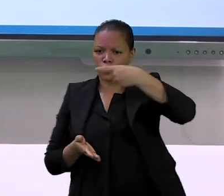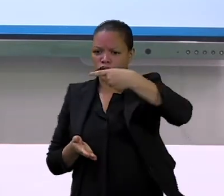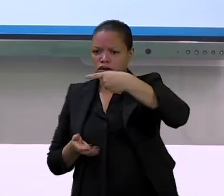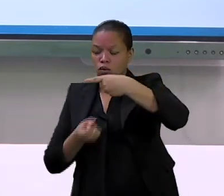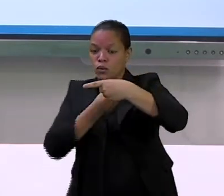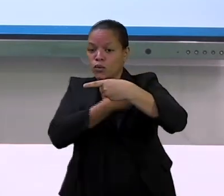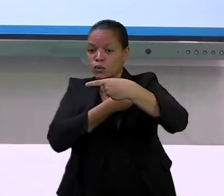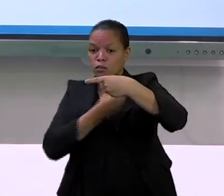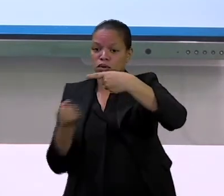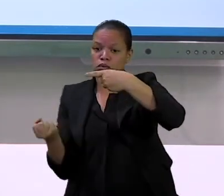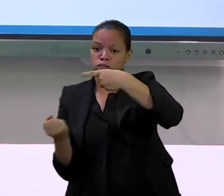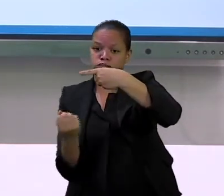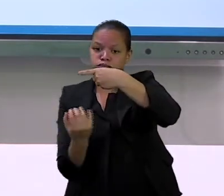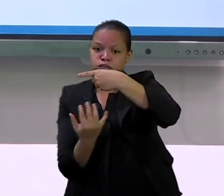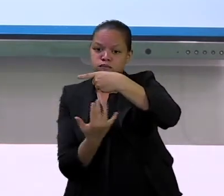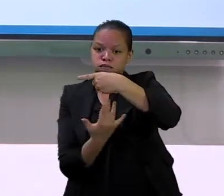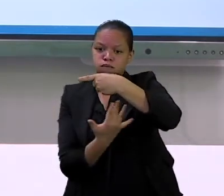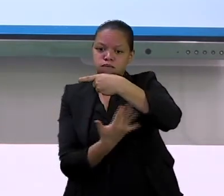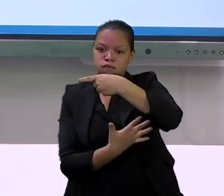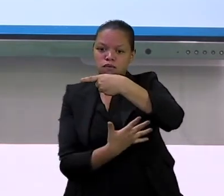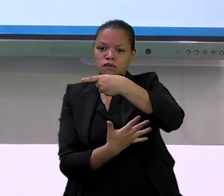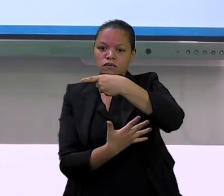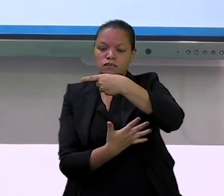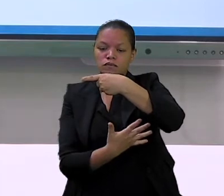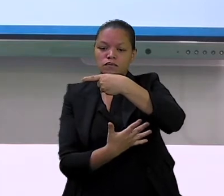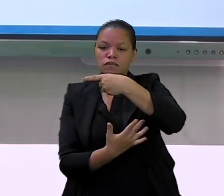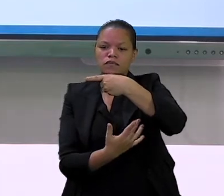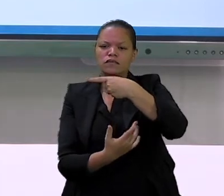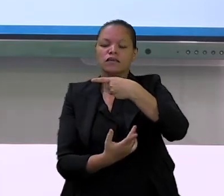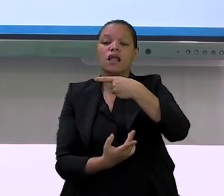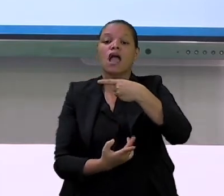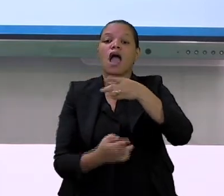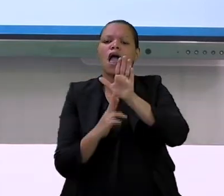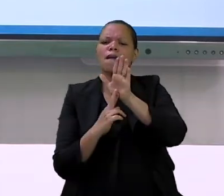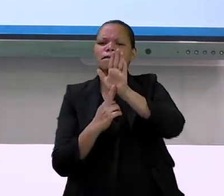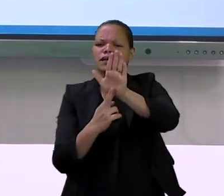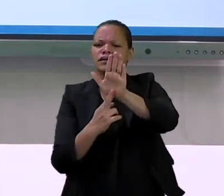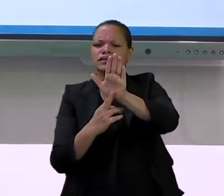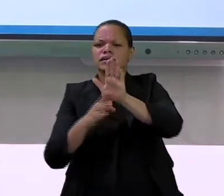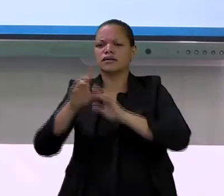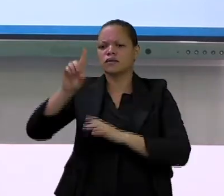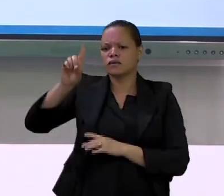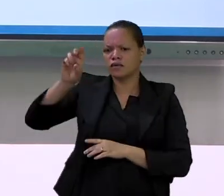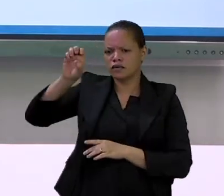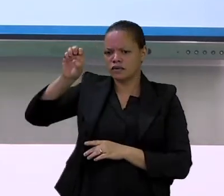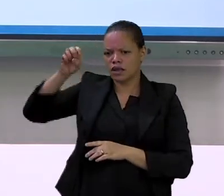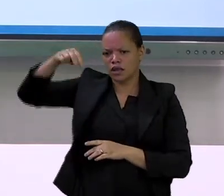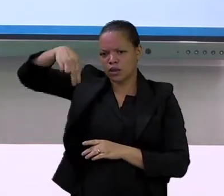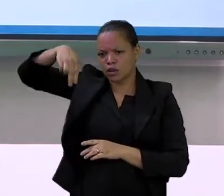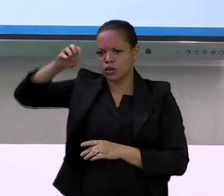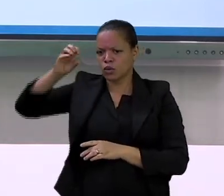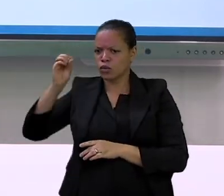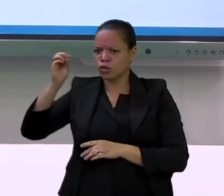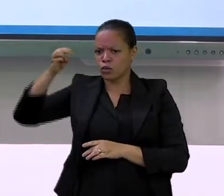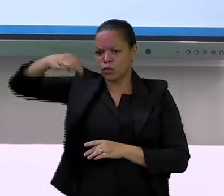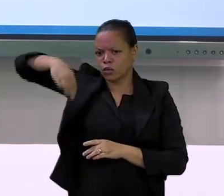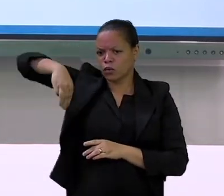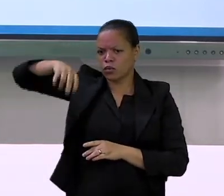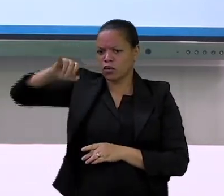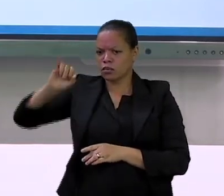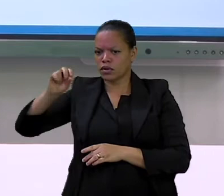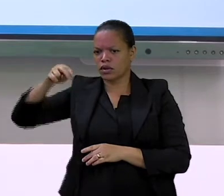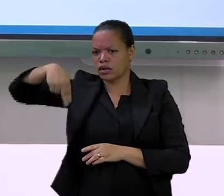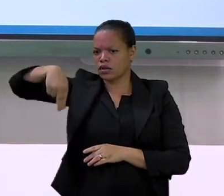que fica embaixo desse traço é o meu denominador. ele vai indicar o quê? Em quantas partes